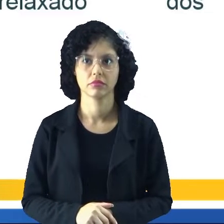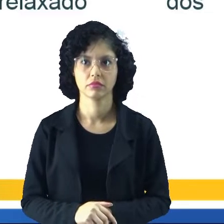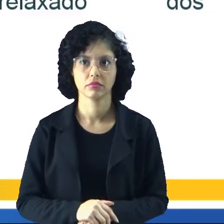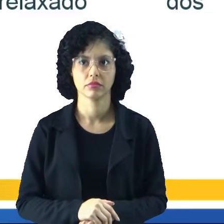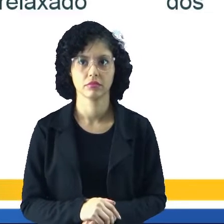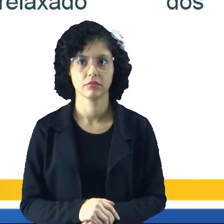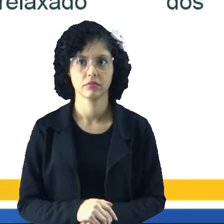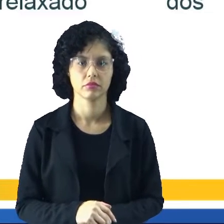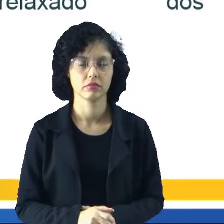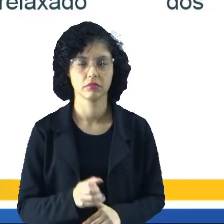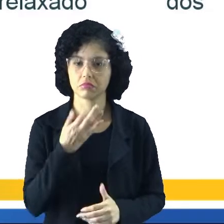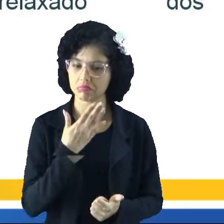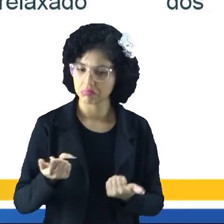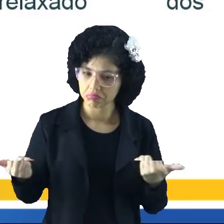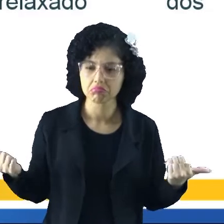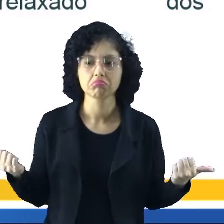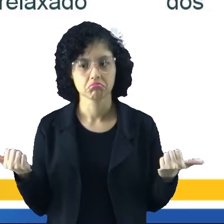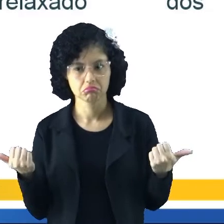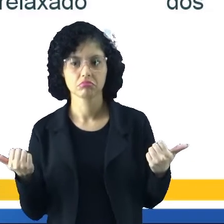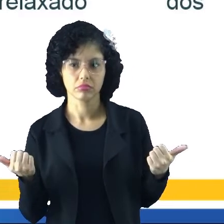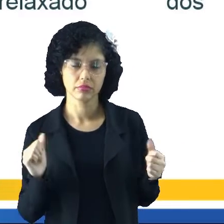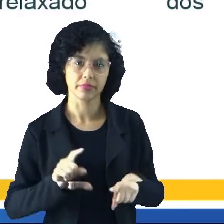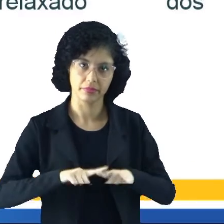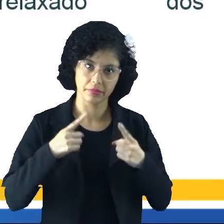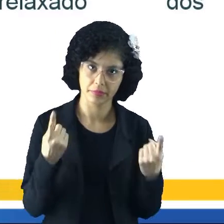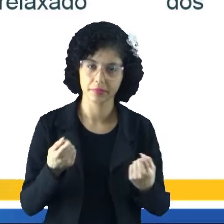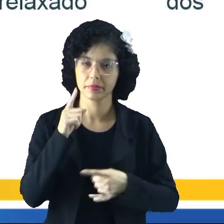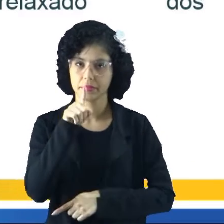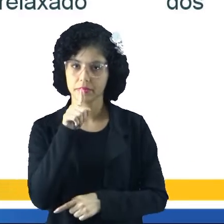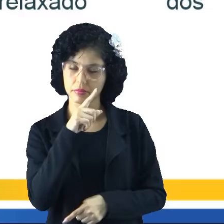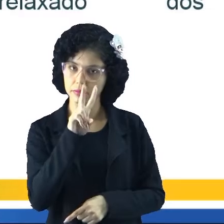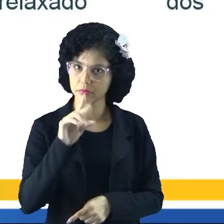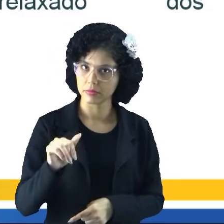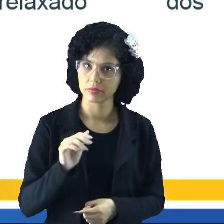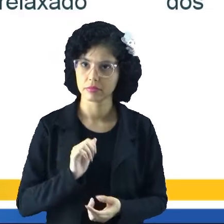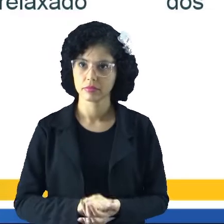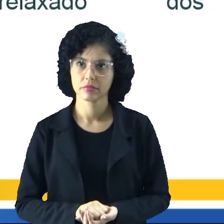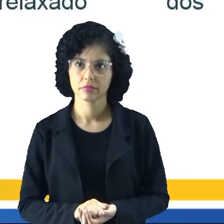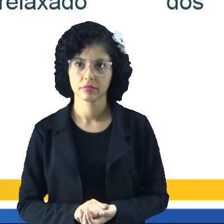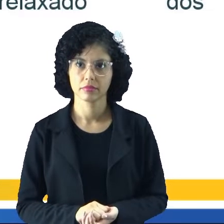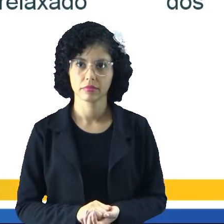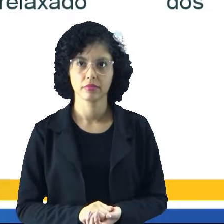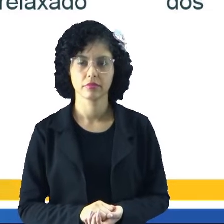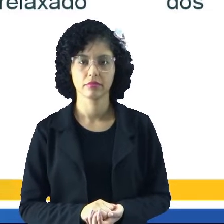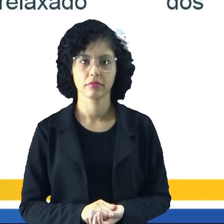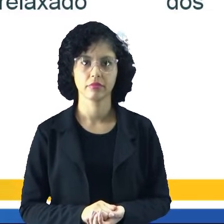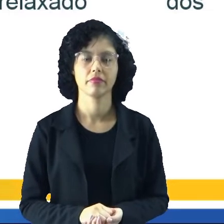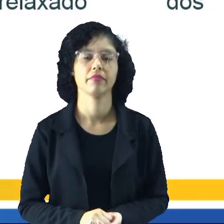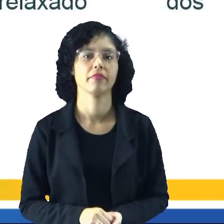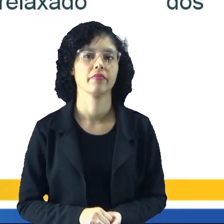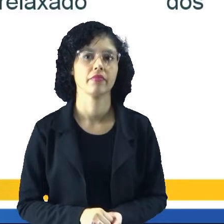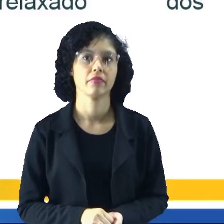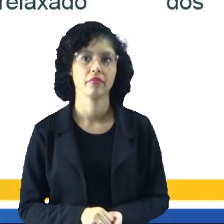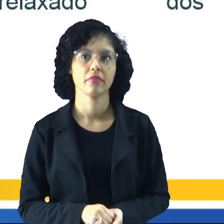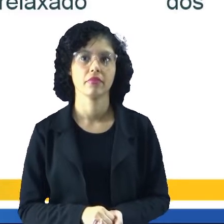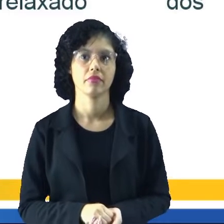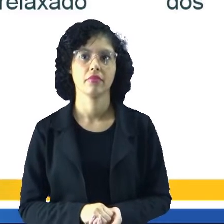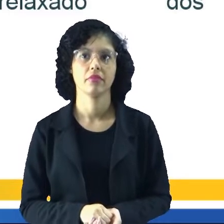né? Tudo bem, porém você vai com o joystick, aí eu tenho que saber o que é